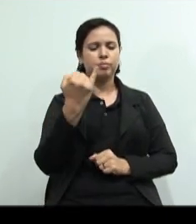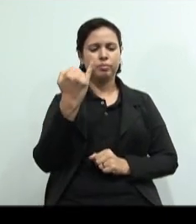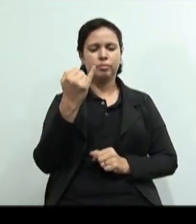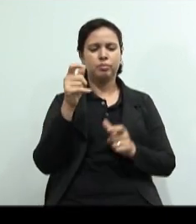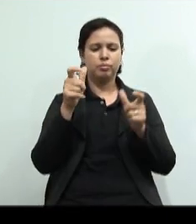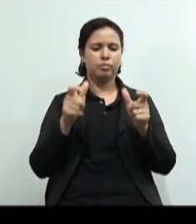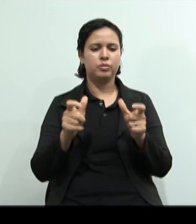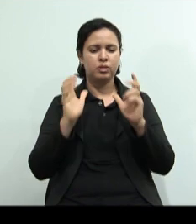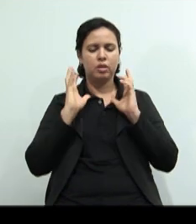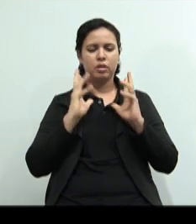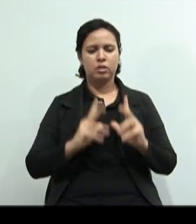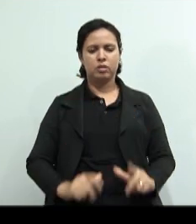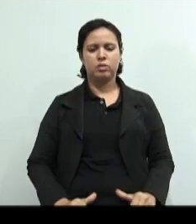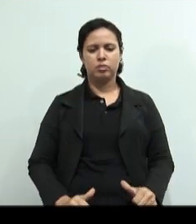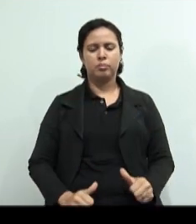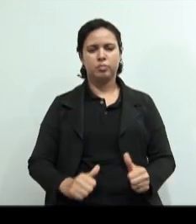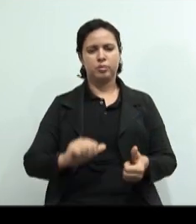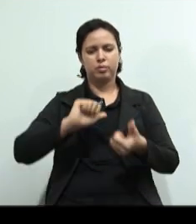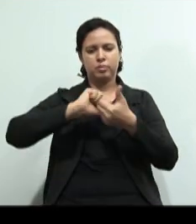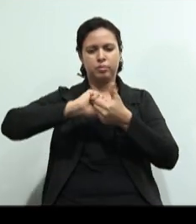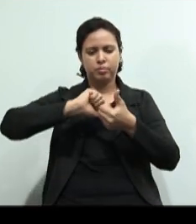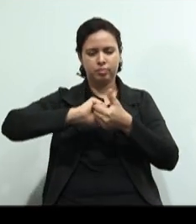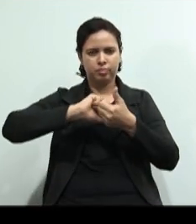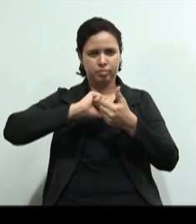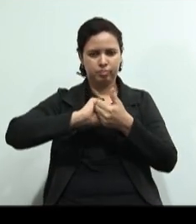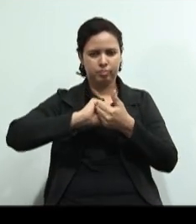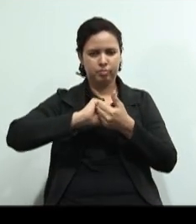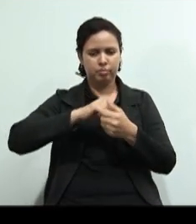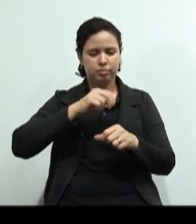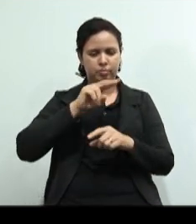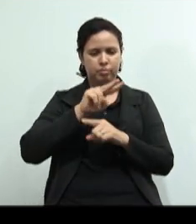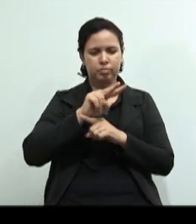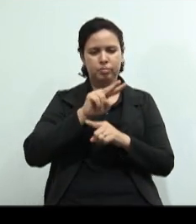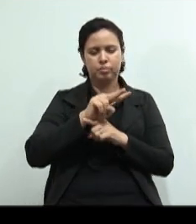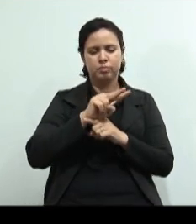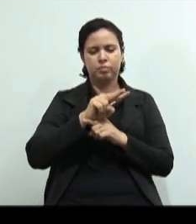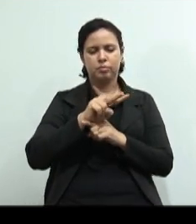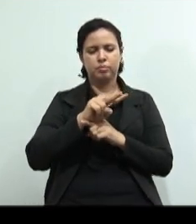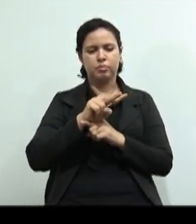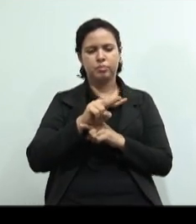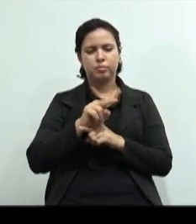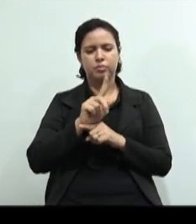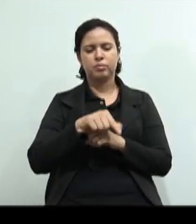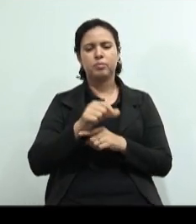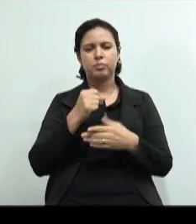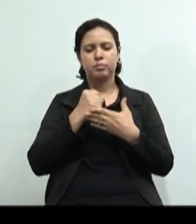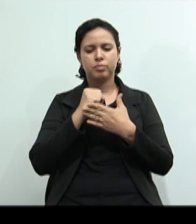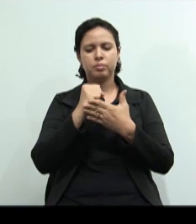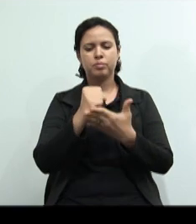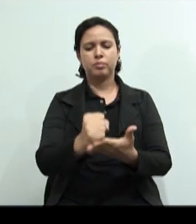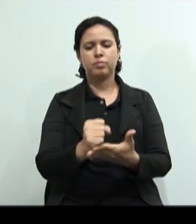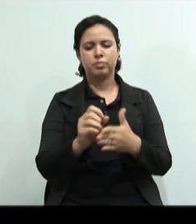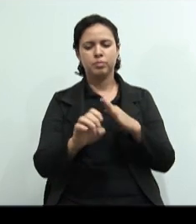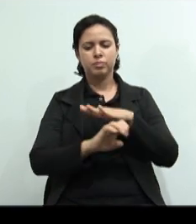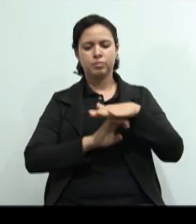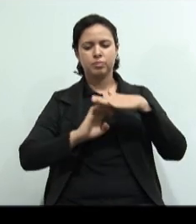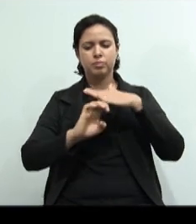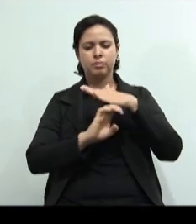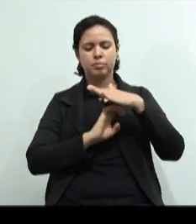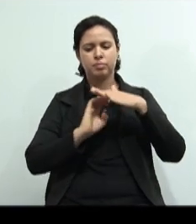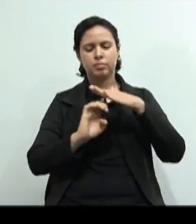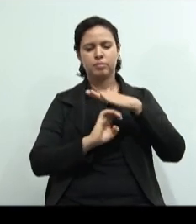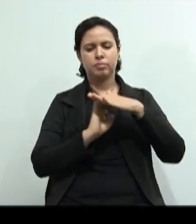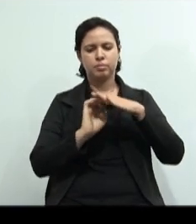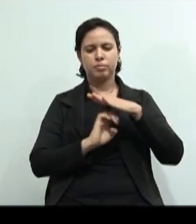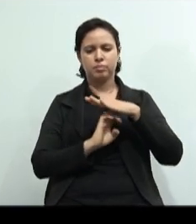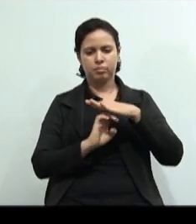um lugar limpo para a qualidade e para a segurança deve ser enfatizada pela organização